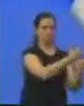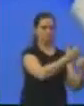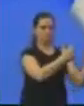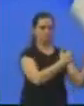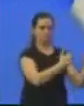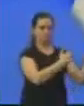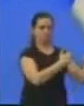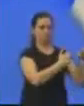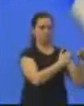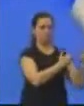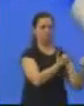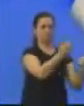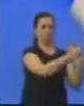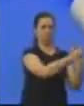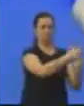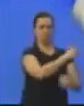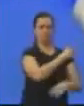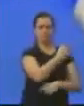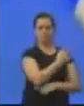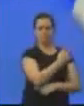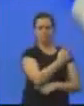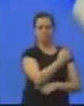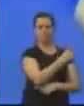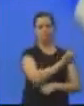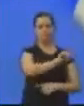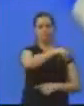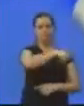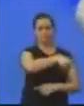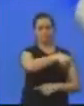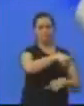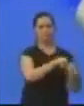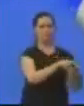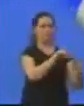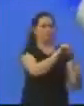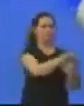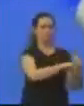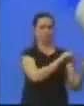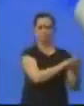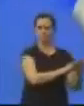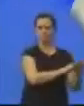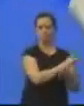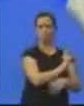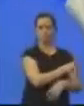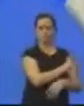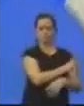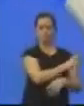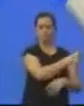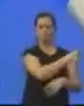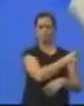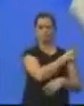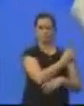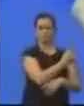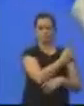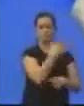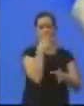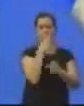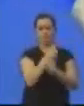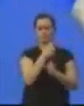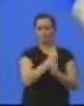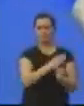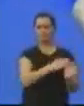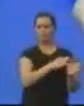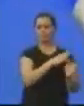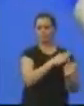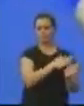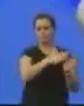1. Limite de menos 1 é uma função constante, não tem x, não muda, vai ser menos 1 mesmo. Quando eu calculo para x tendendo